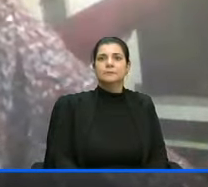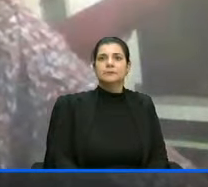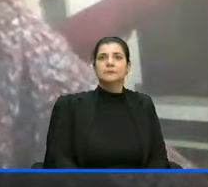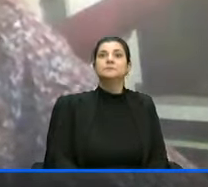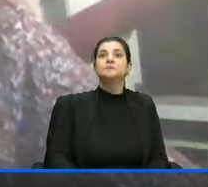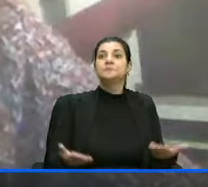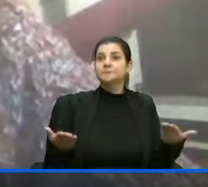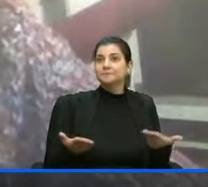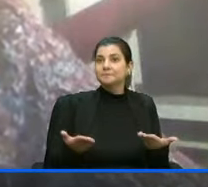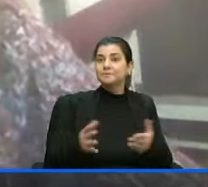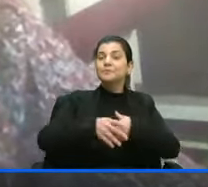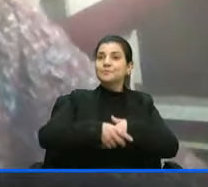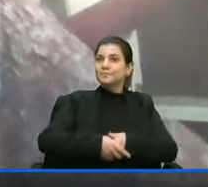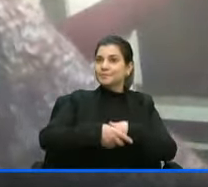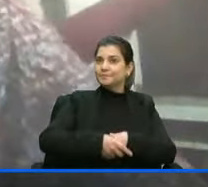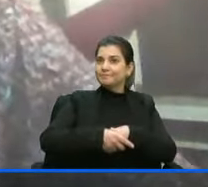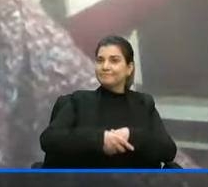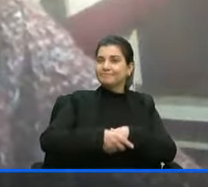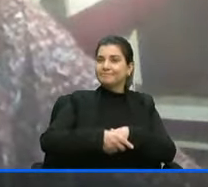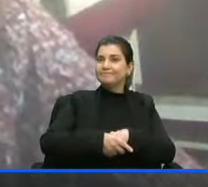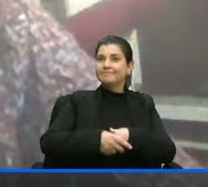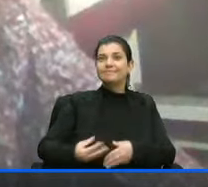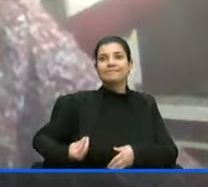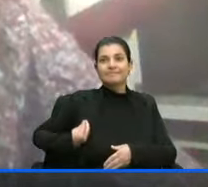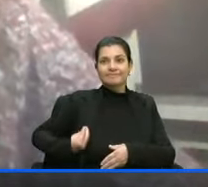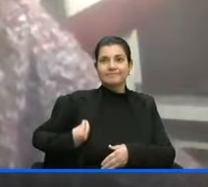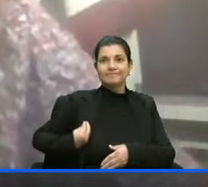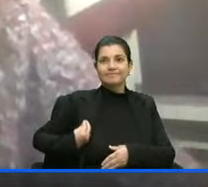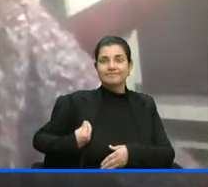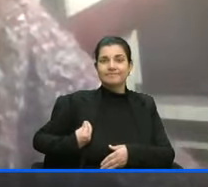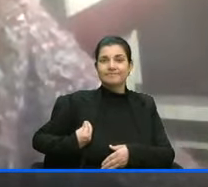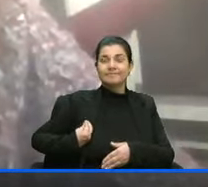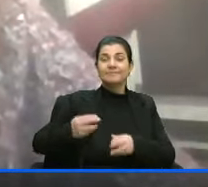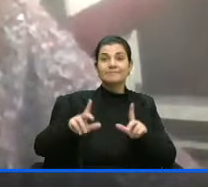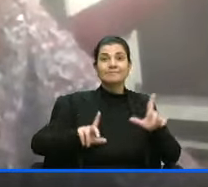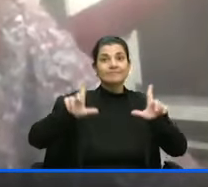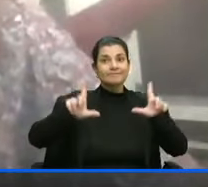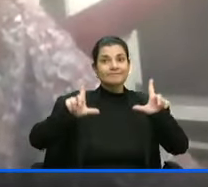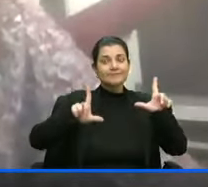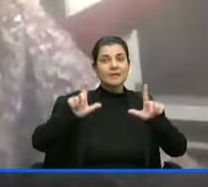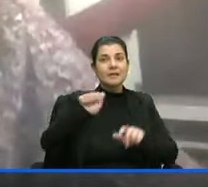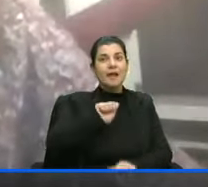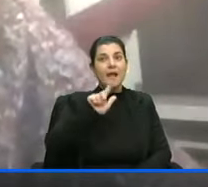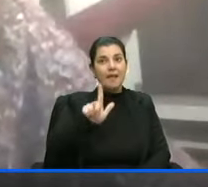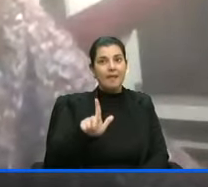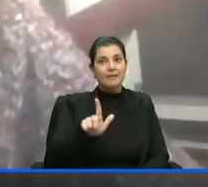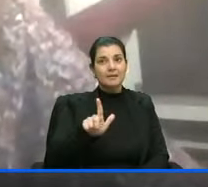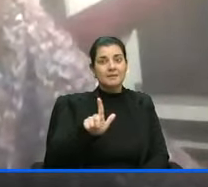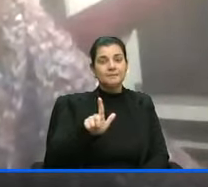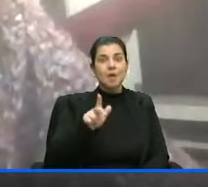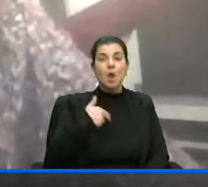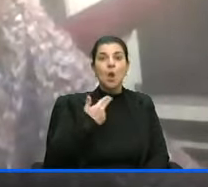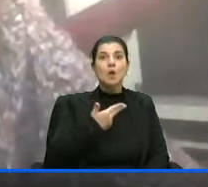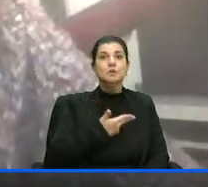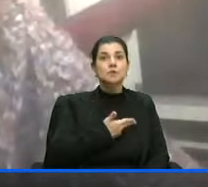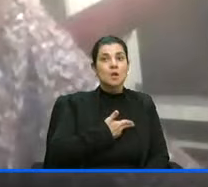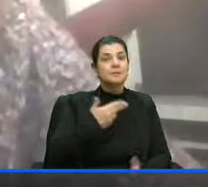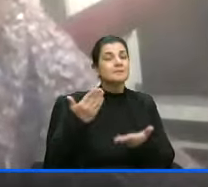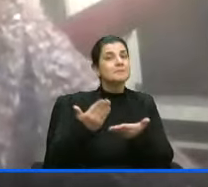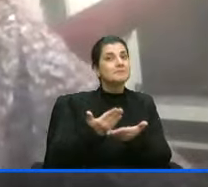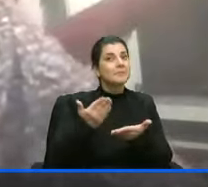Cumprimento aos presentes aqui na nossa sala, a quem acompanha na nossa TV Assembleia, as nossas